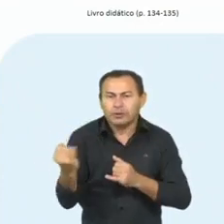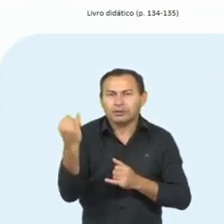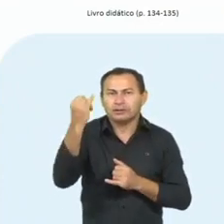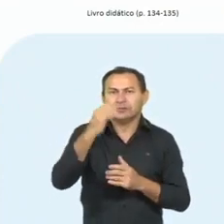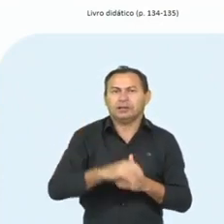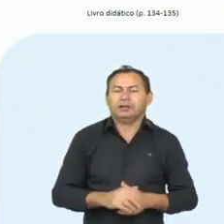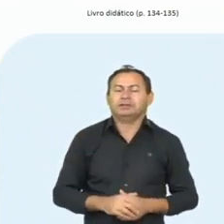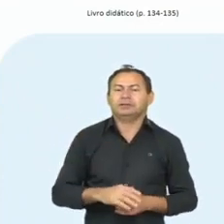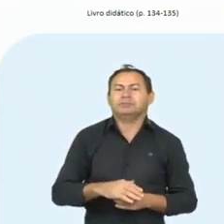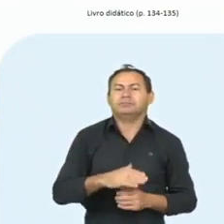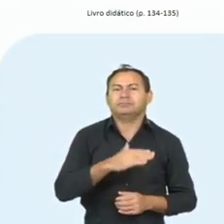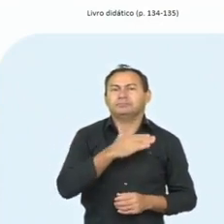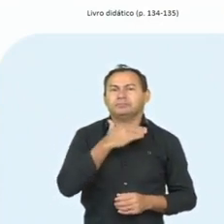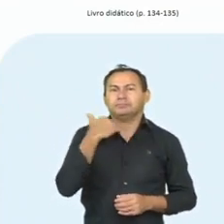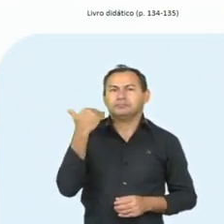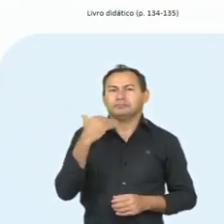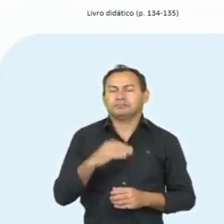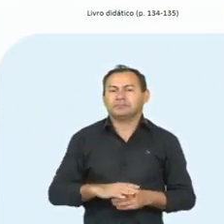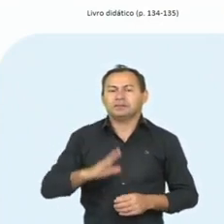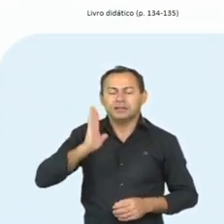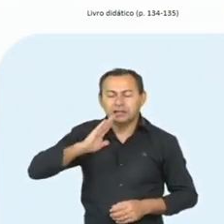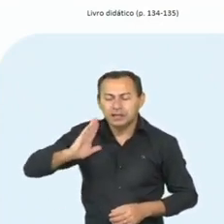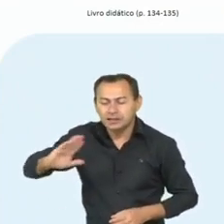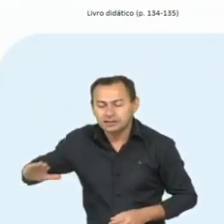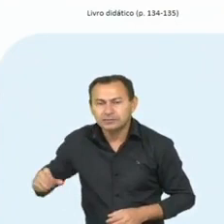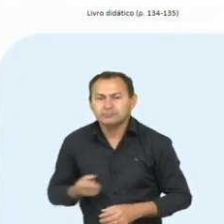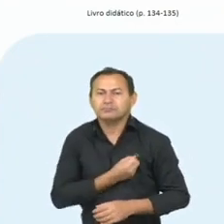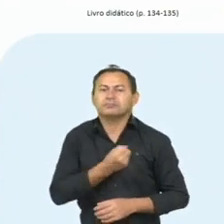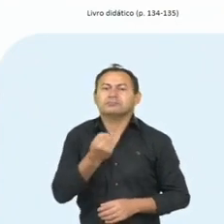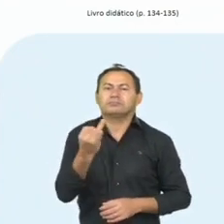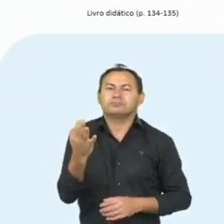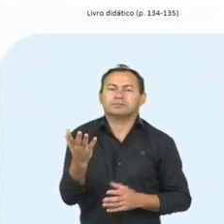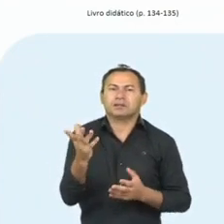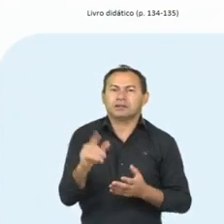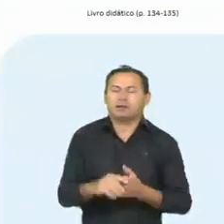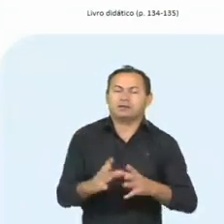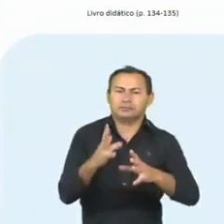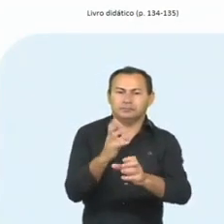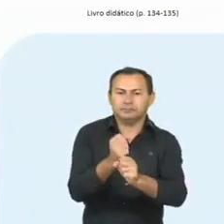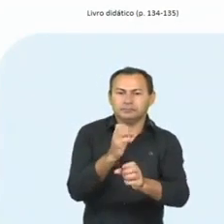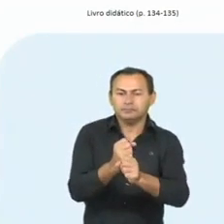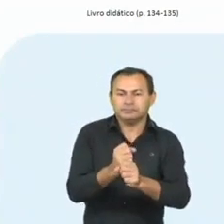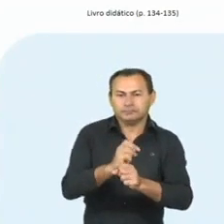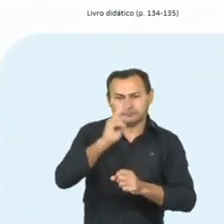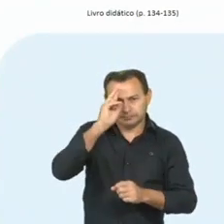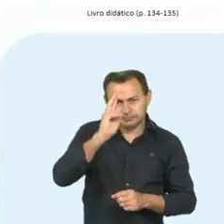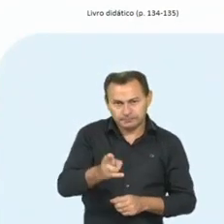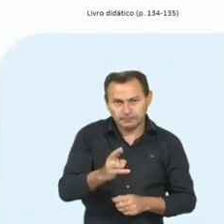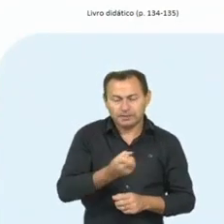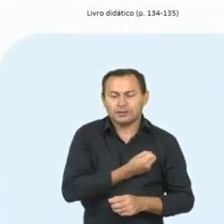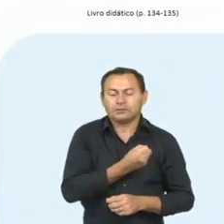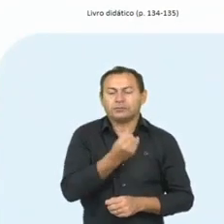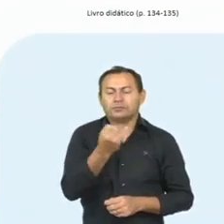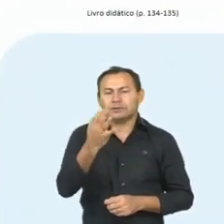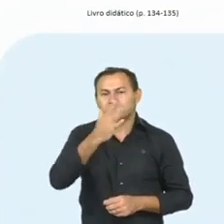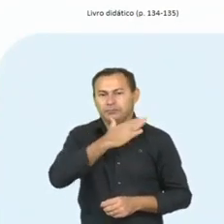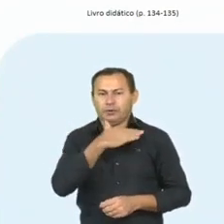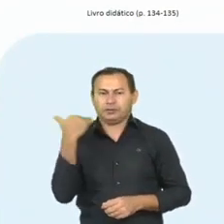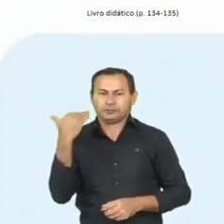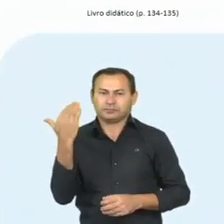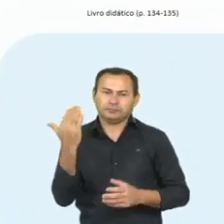de mortalidade infantil, tá? Que ele é calculado pela razão entre o número de óbitos